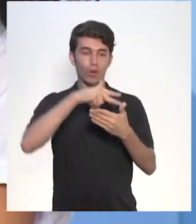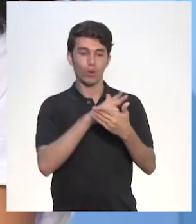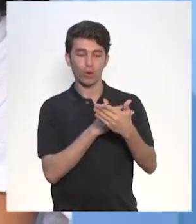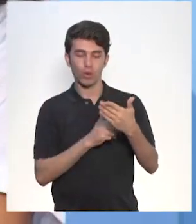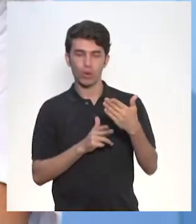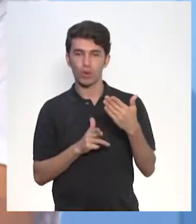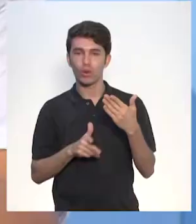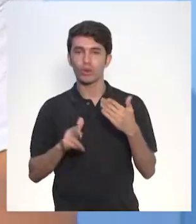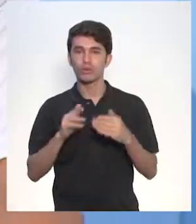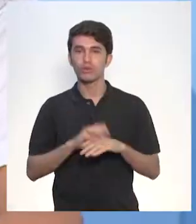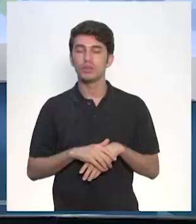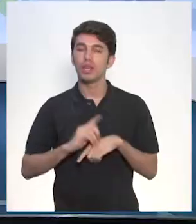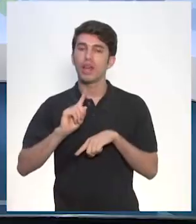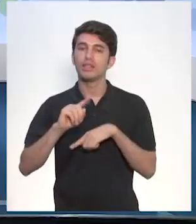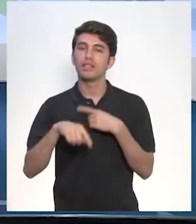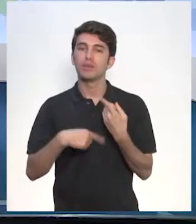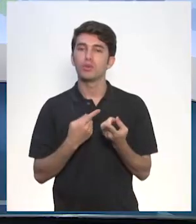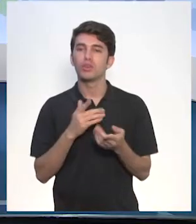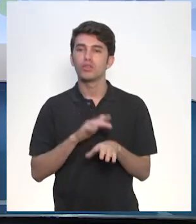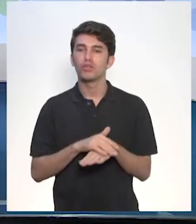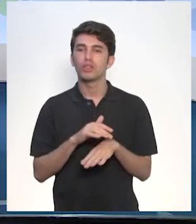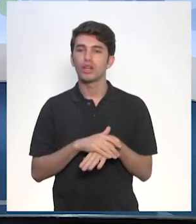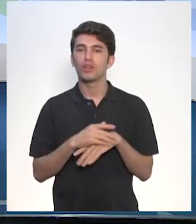como, Duda, depois que eles recortarem?